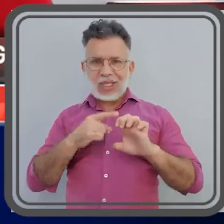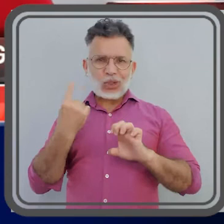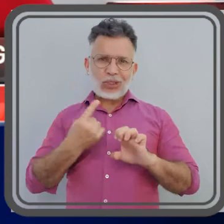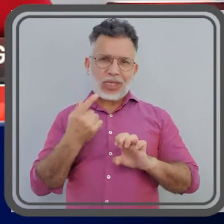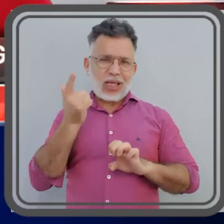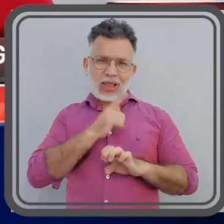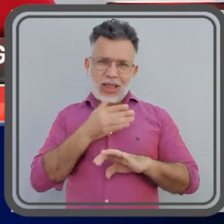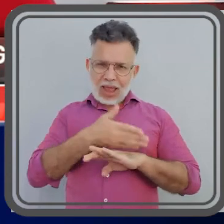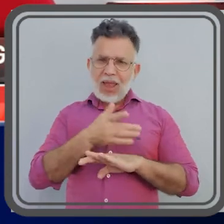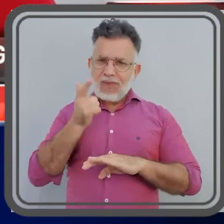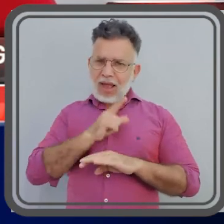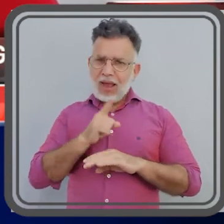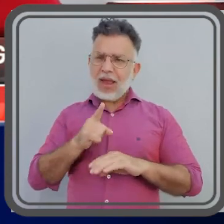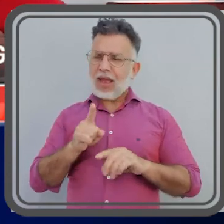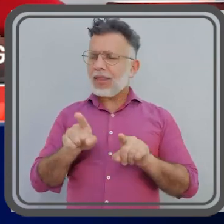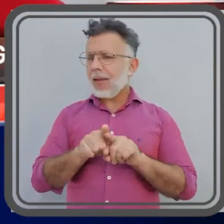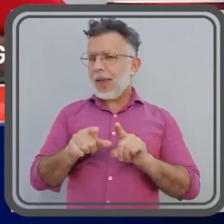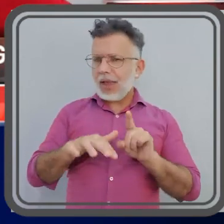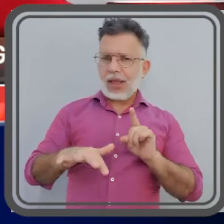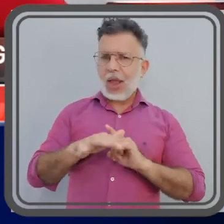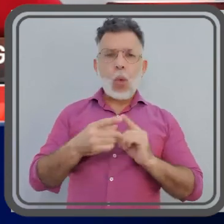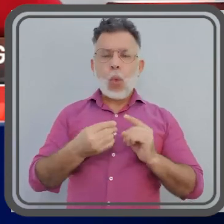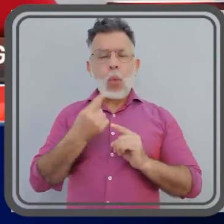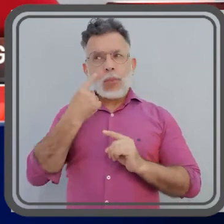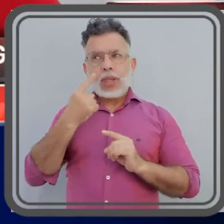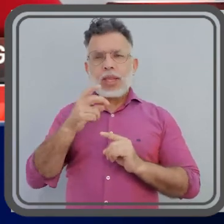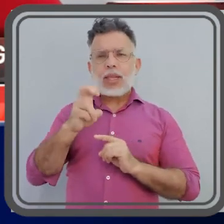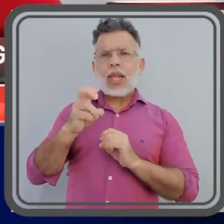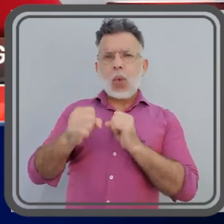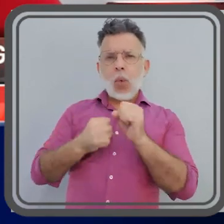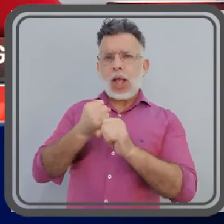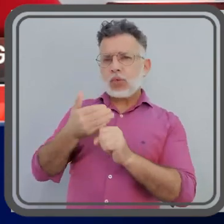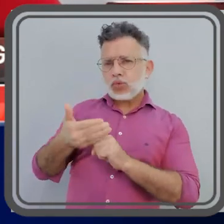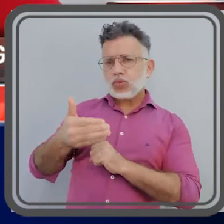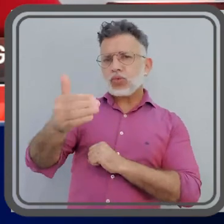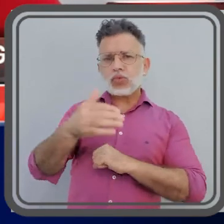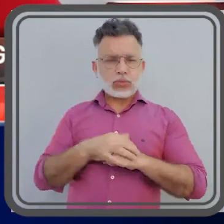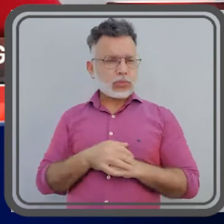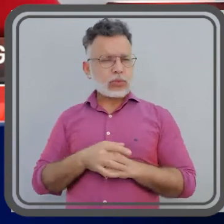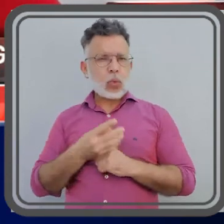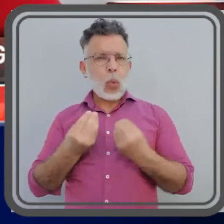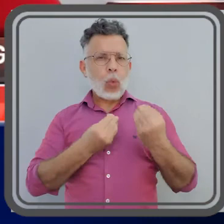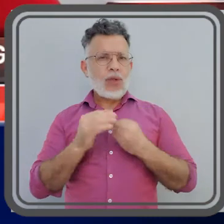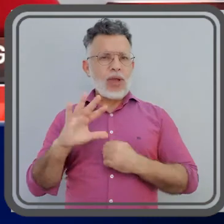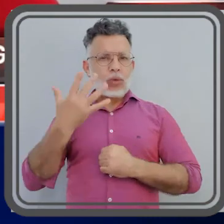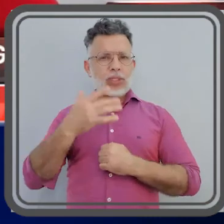na bolsa, também deve ganhar espaço? Como é que você olha, sei lá, 5 anos no mercado financeiro, para onde você projeta?